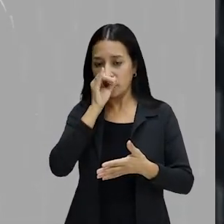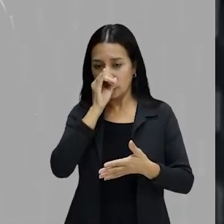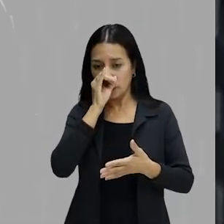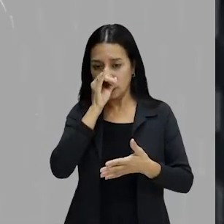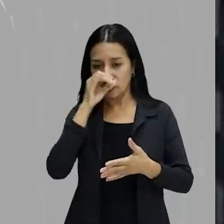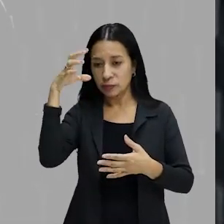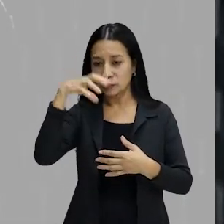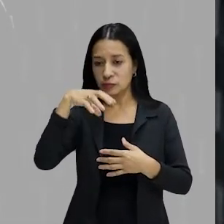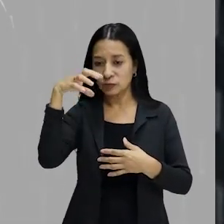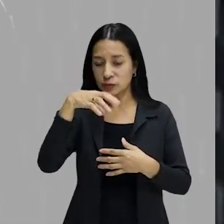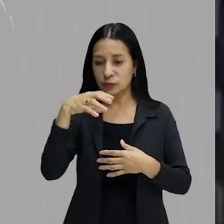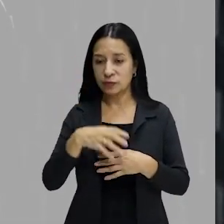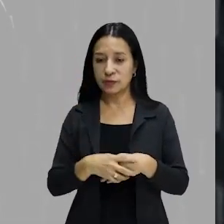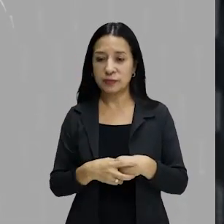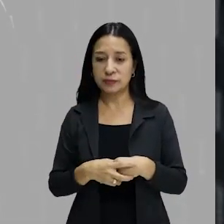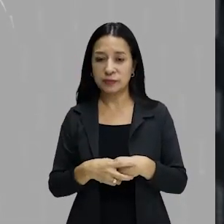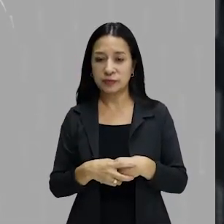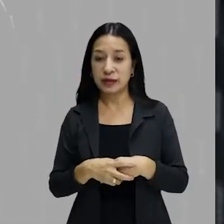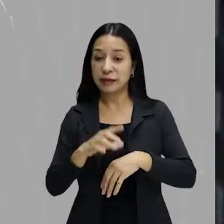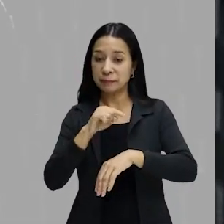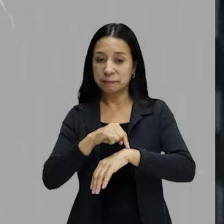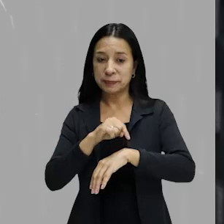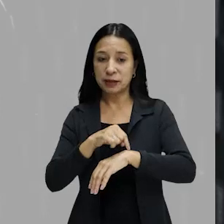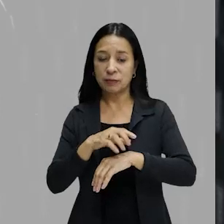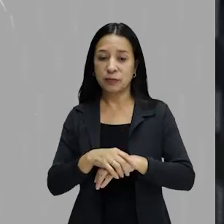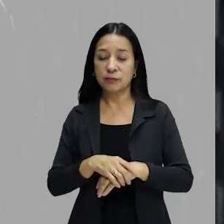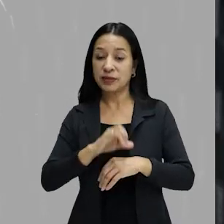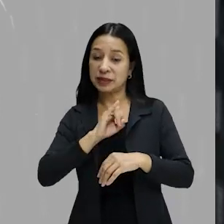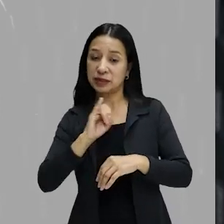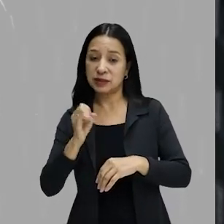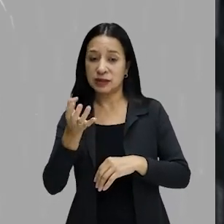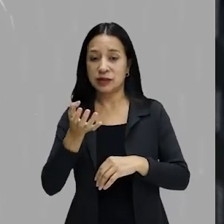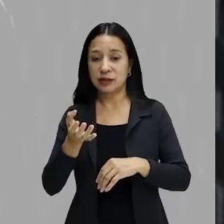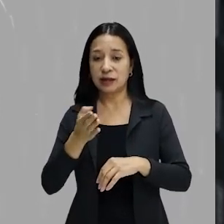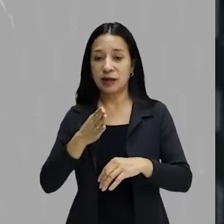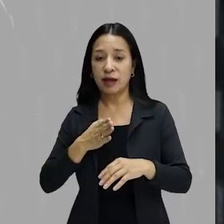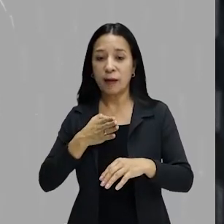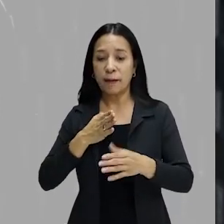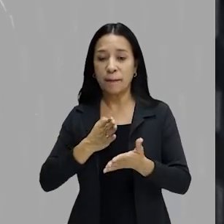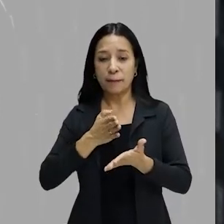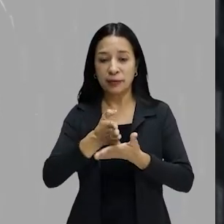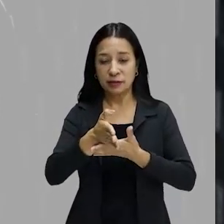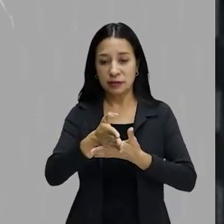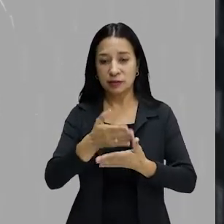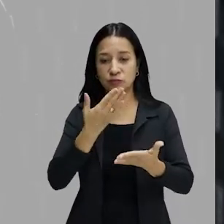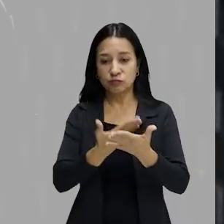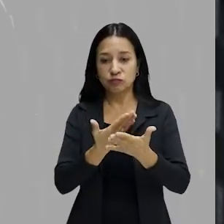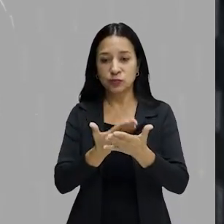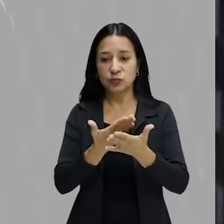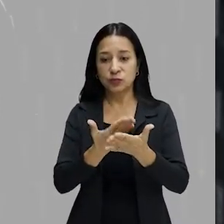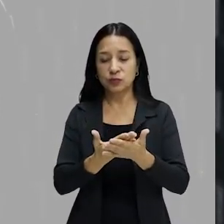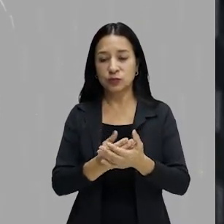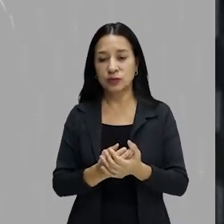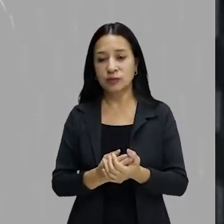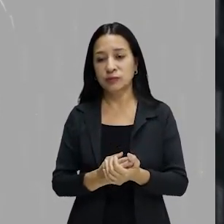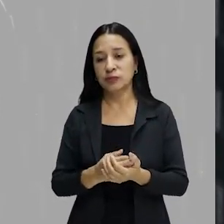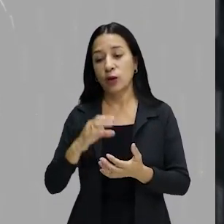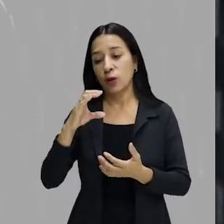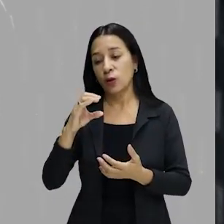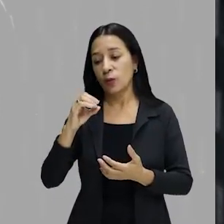chove. Isso é um dito popular, já disse. Se você quiser ser aprovado, aí você estude muito. Então, aqui eu tenho